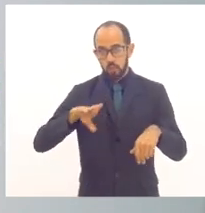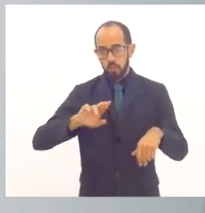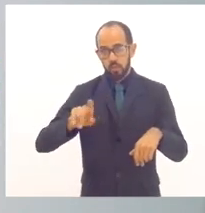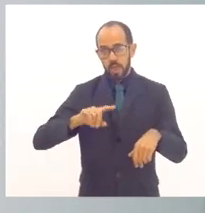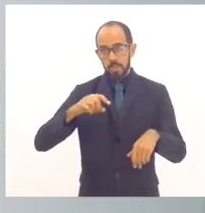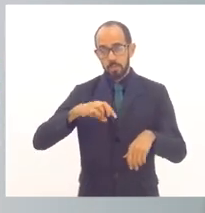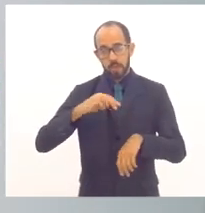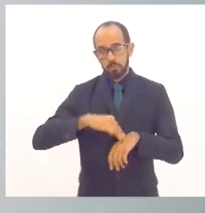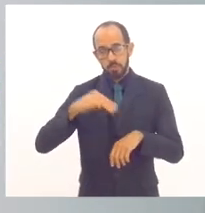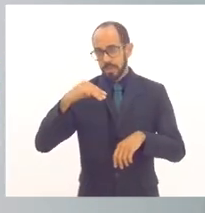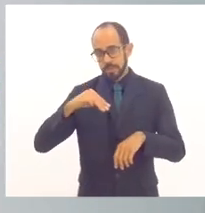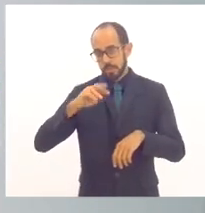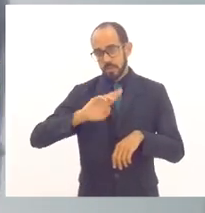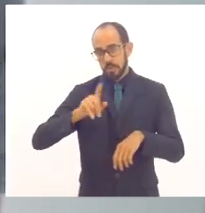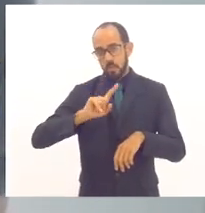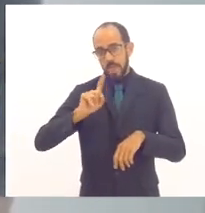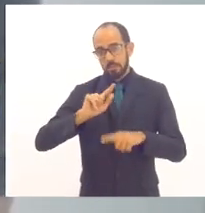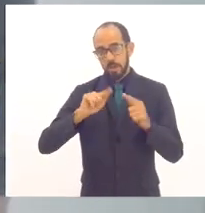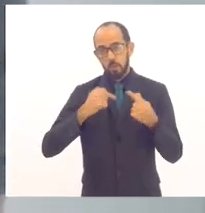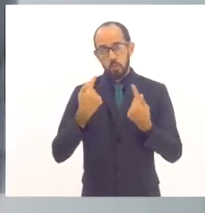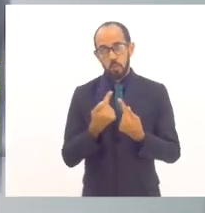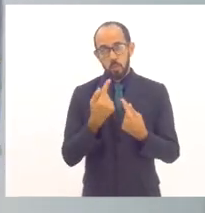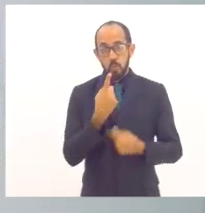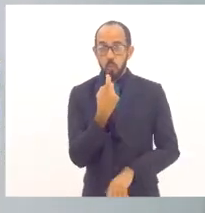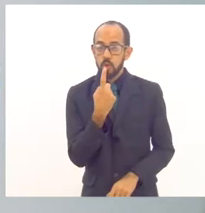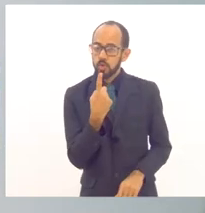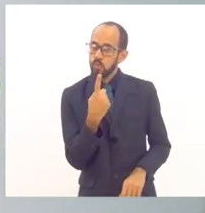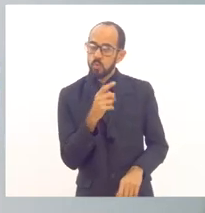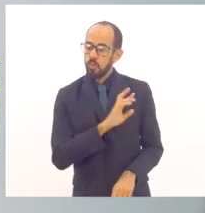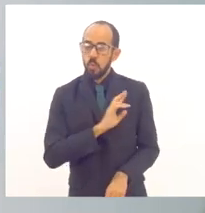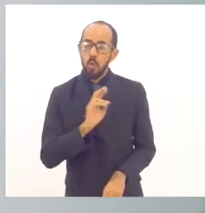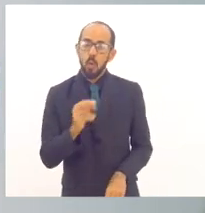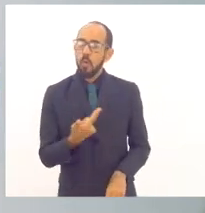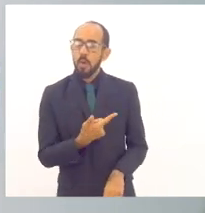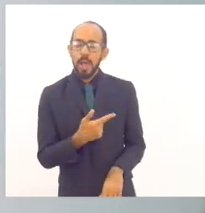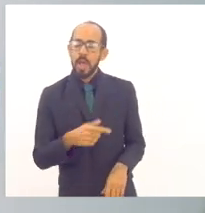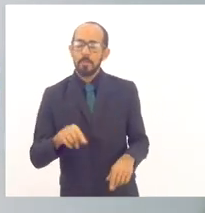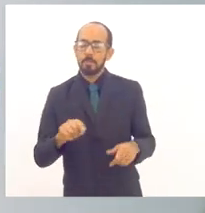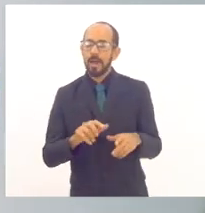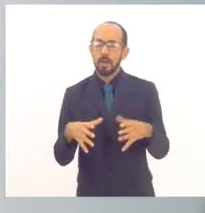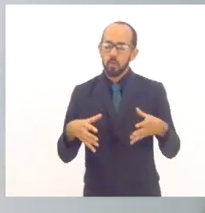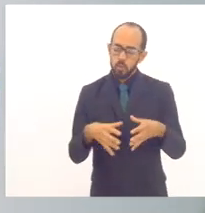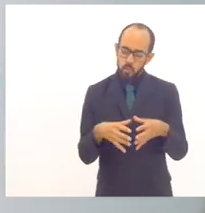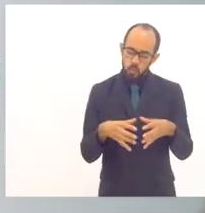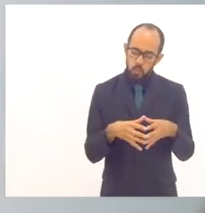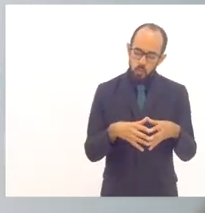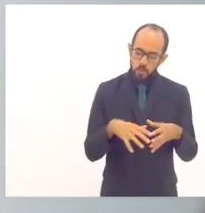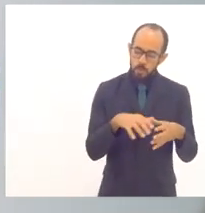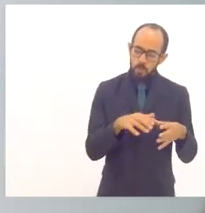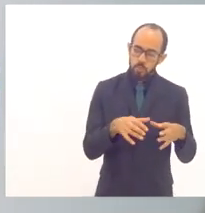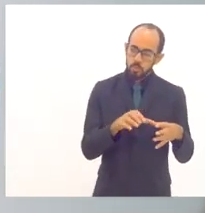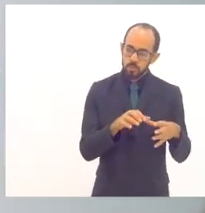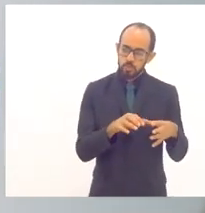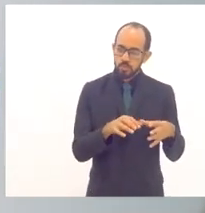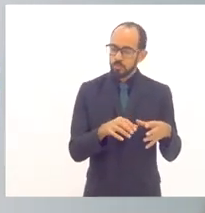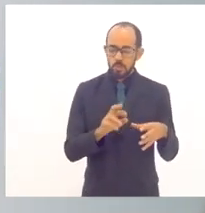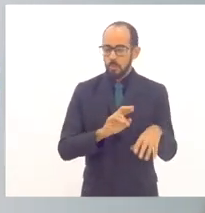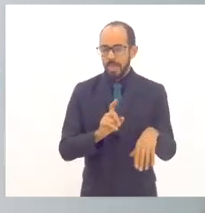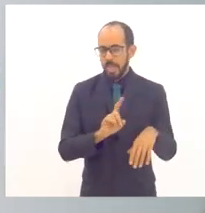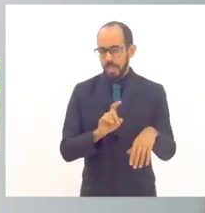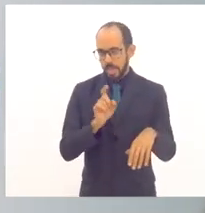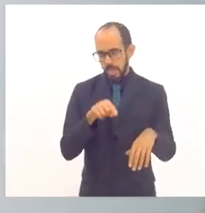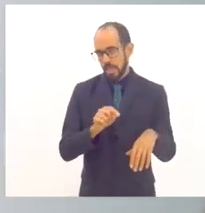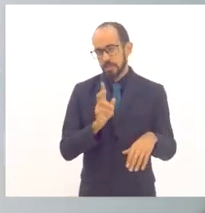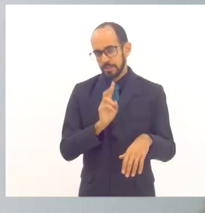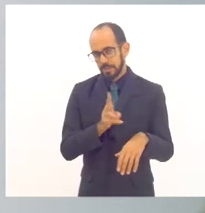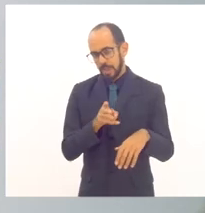um mestre, não apenas para um grupo, não apenas para um segmento da capoeira, mas pedir sempre pela capoeira. E aí,